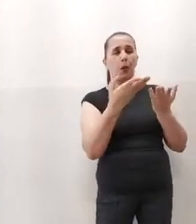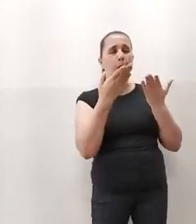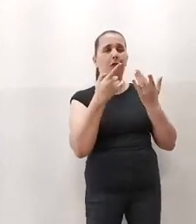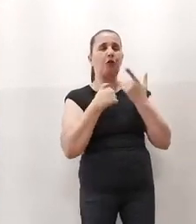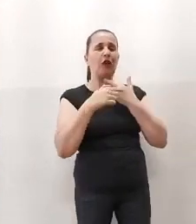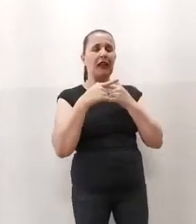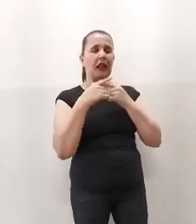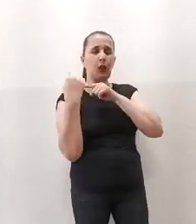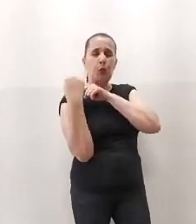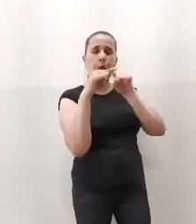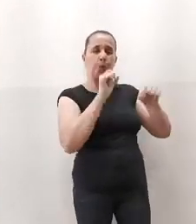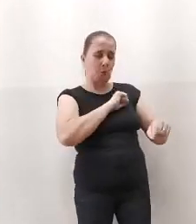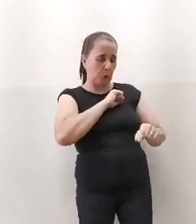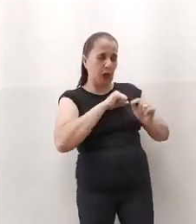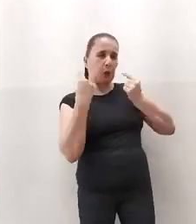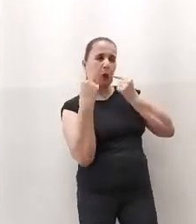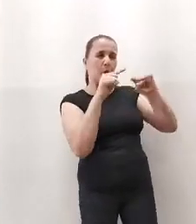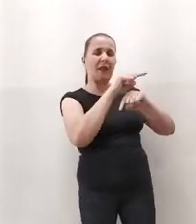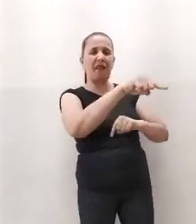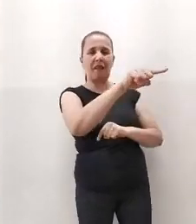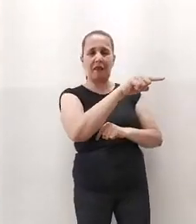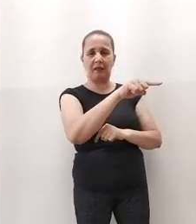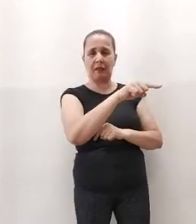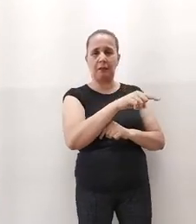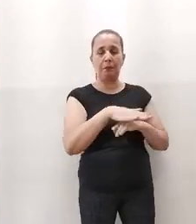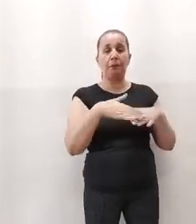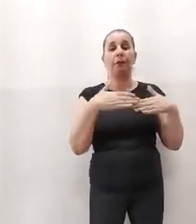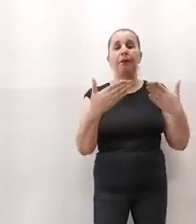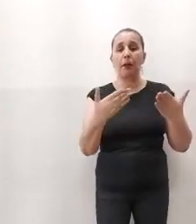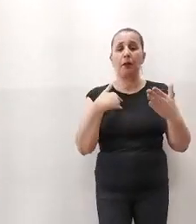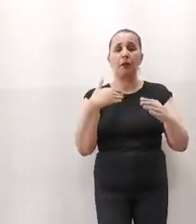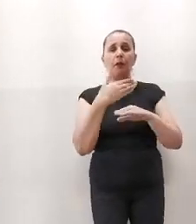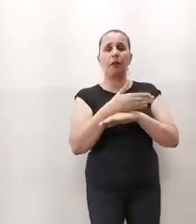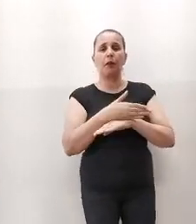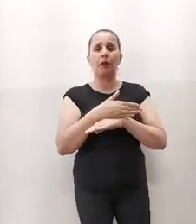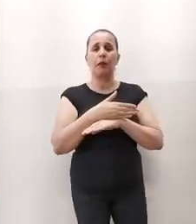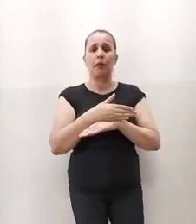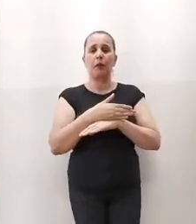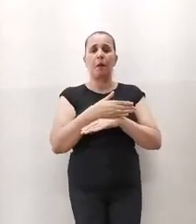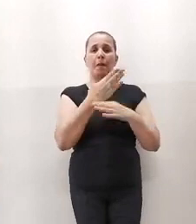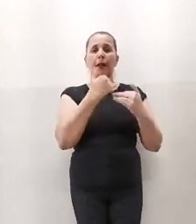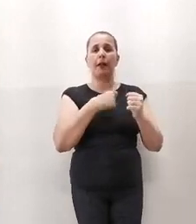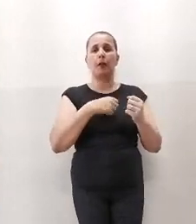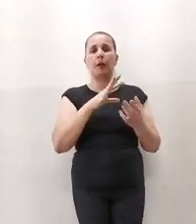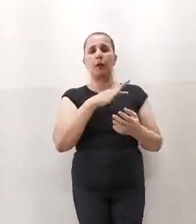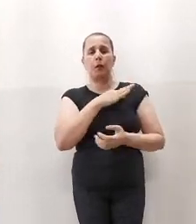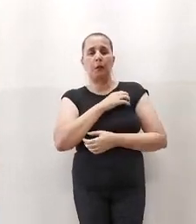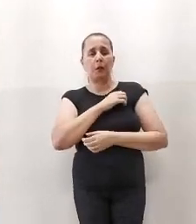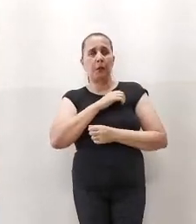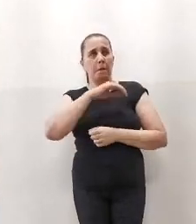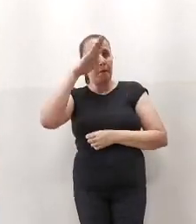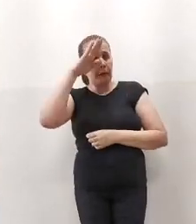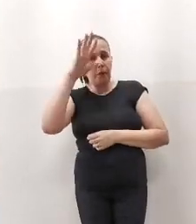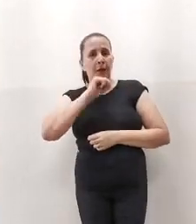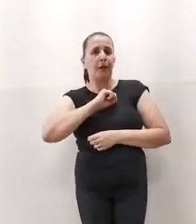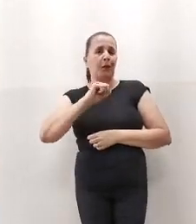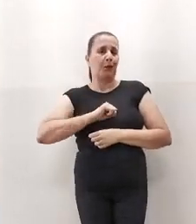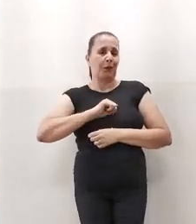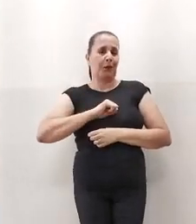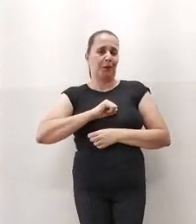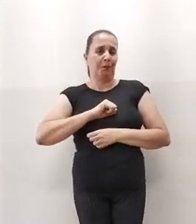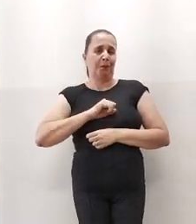ou seja, essa força interna, partir para Damasco levando a autorização dos principais sacerdotes. Olha só, o